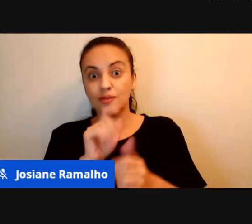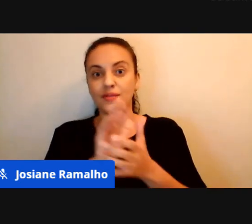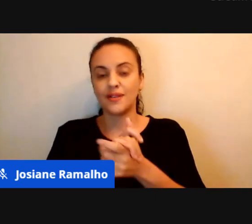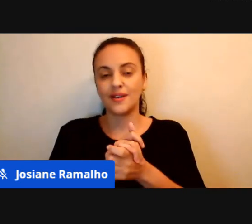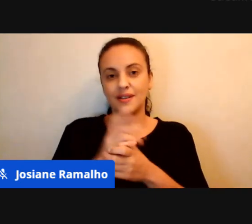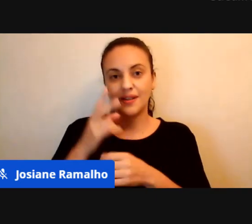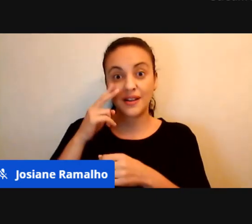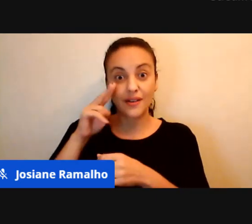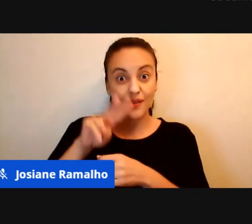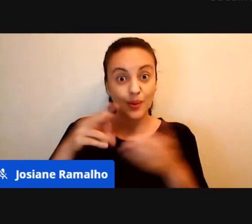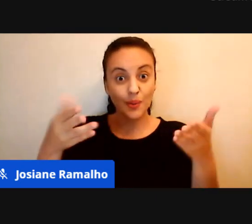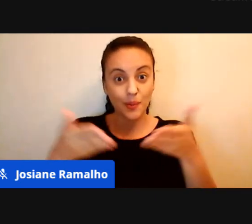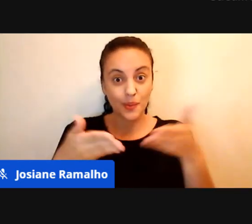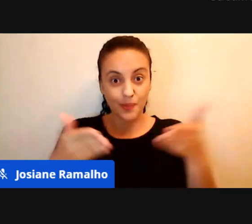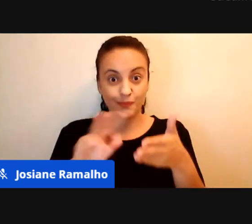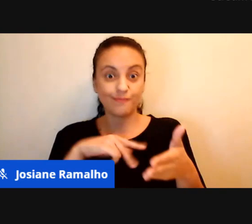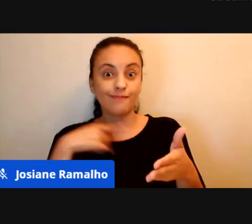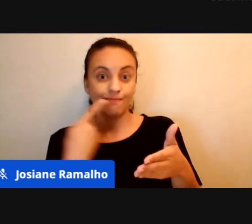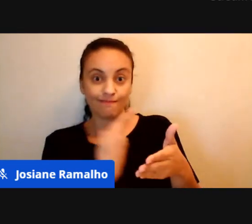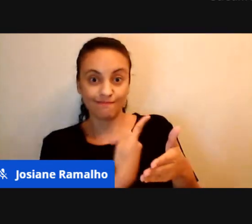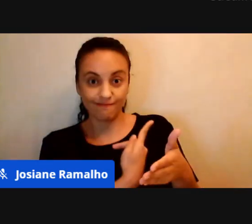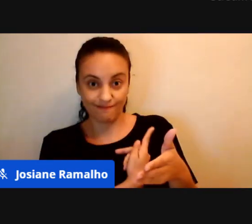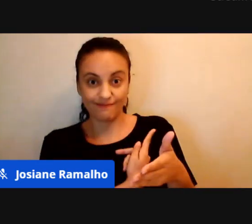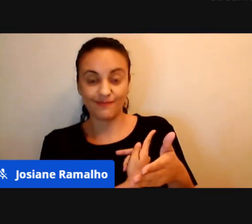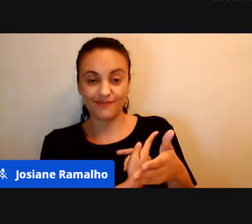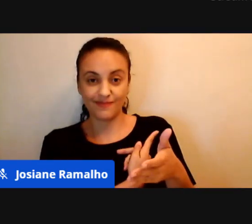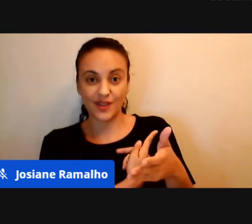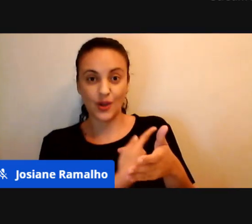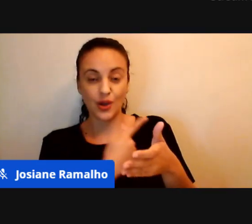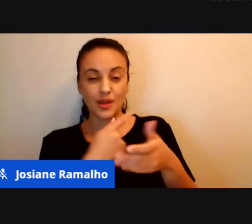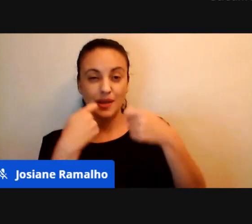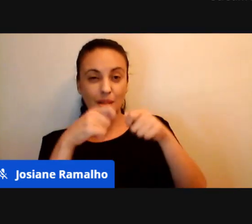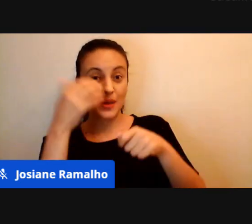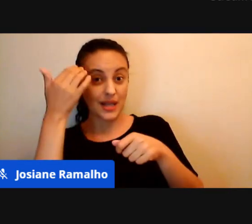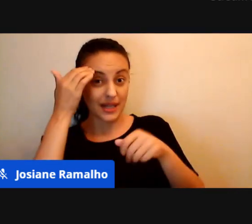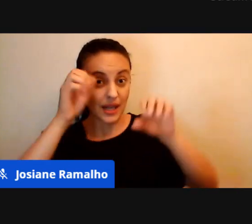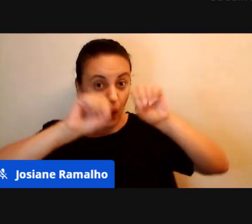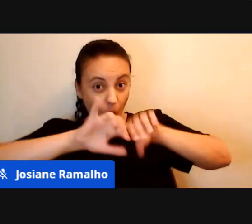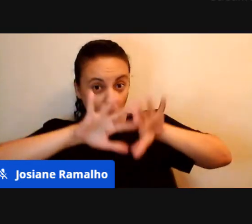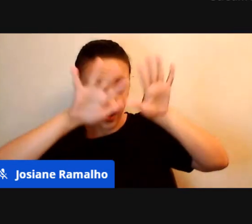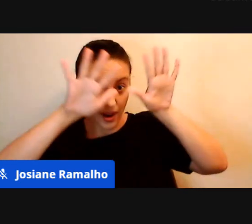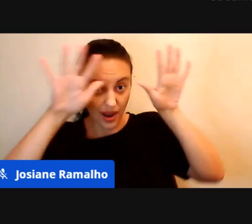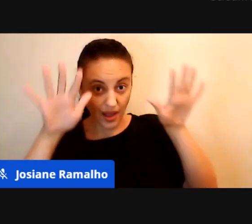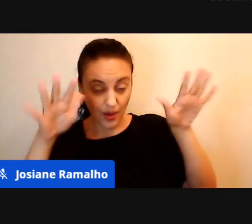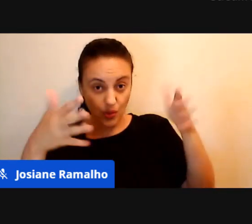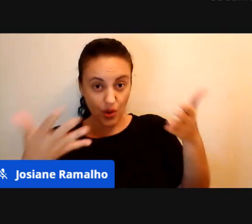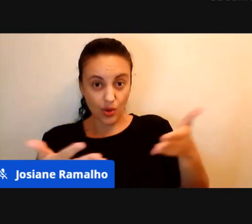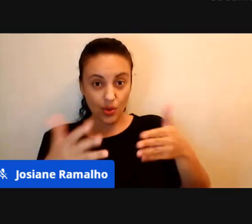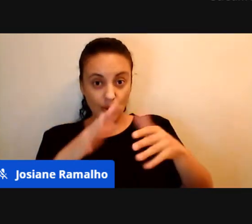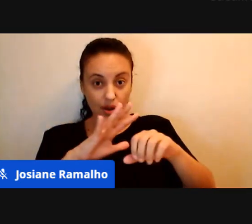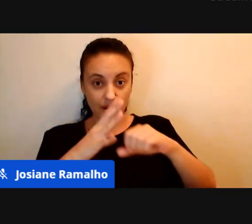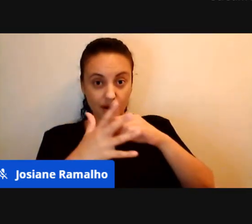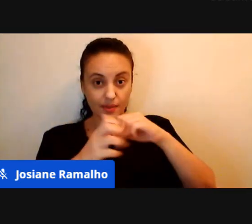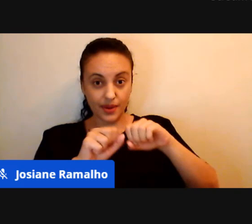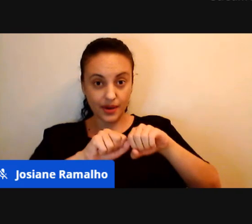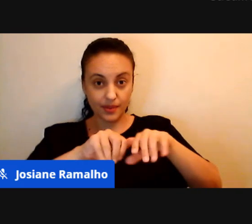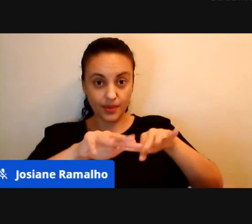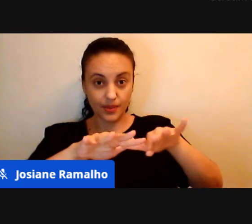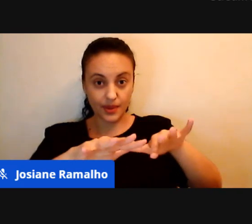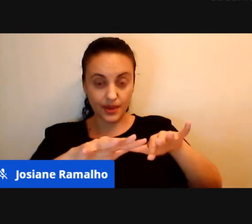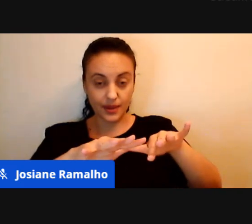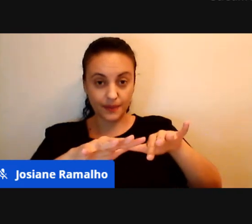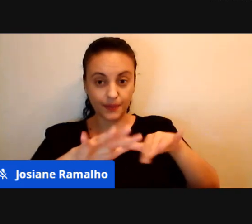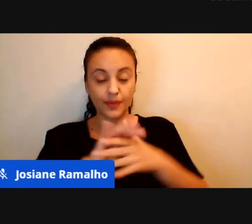que nós temos que ter claro nesse momento da pandemia, né,